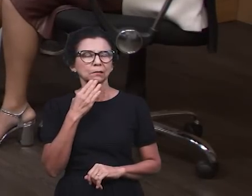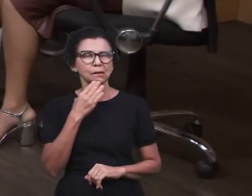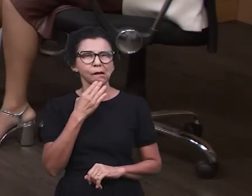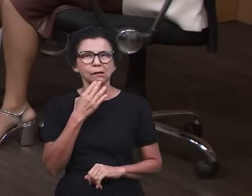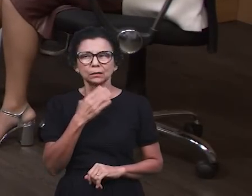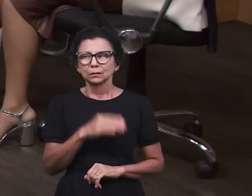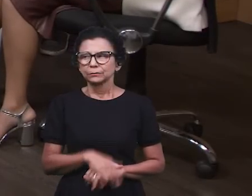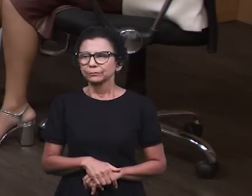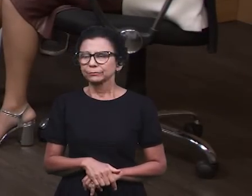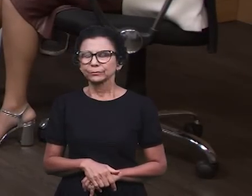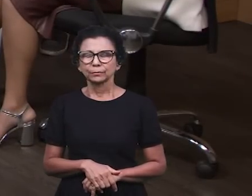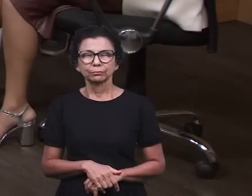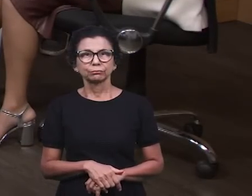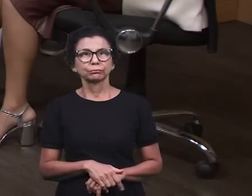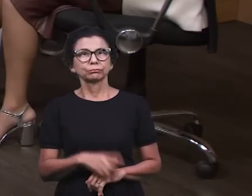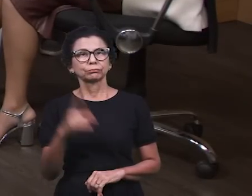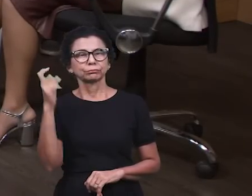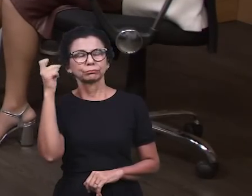não conseguia